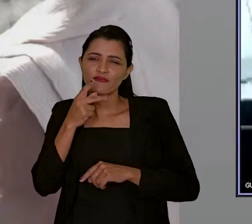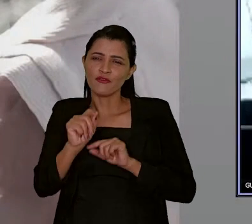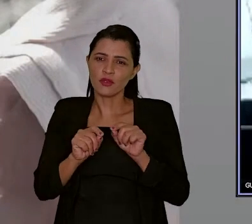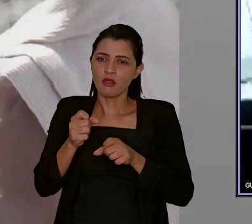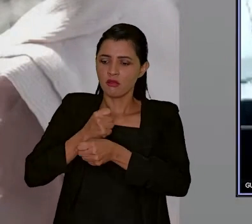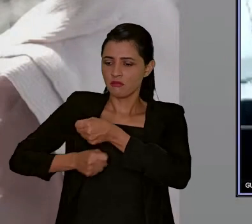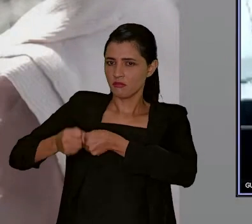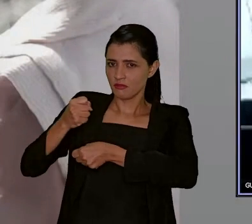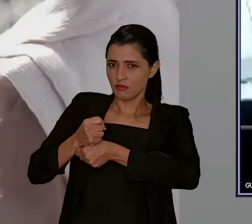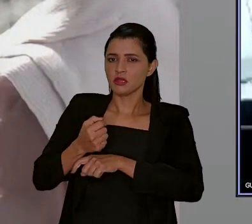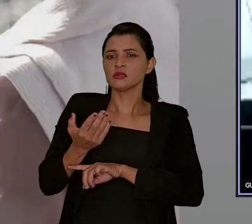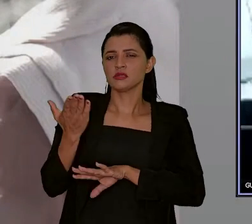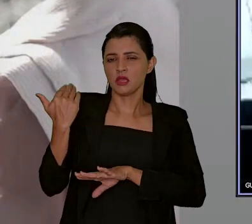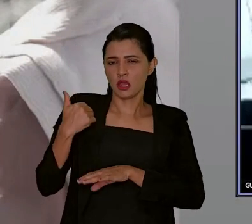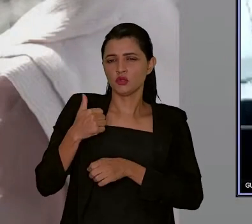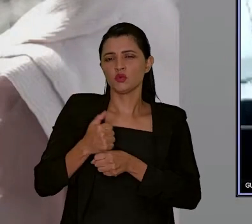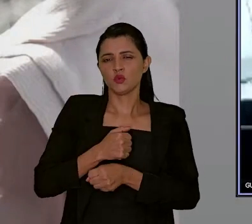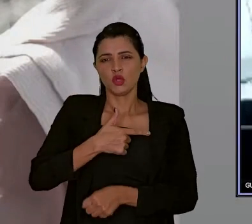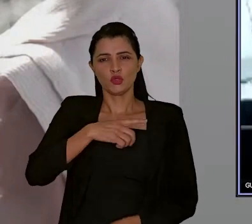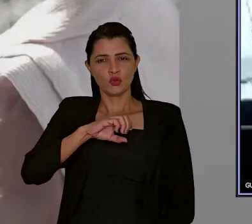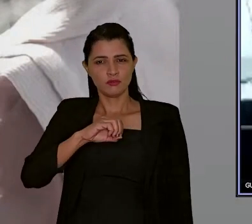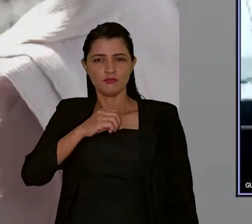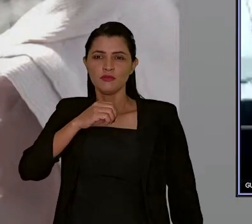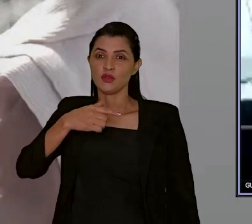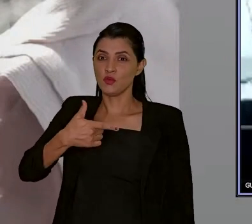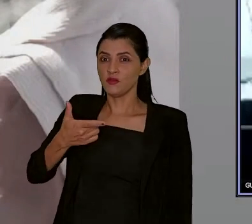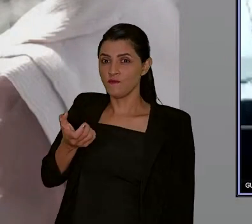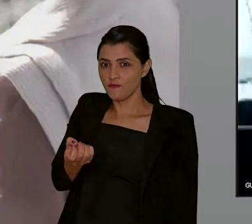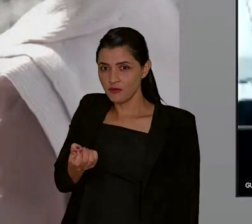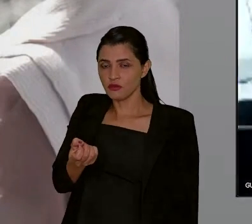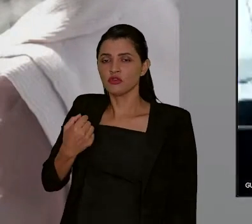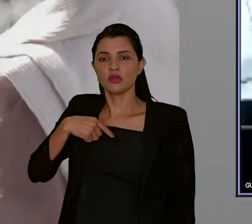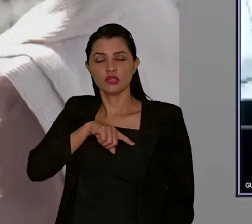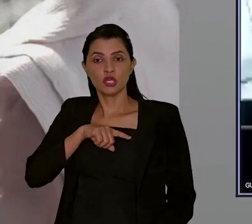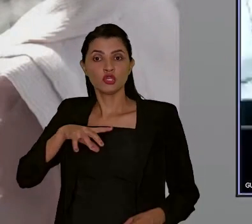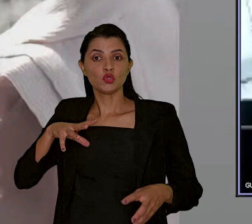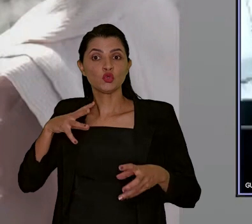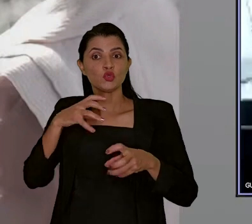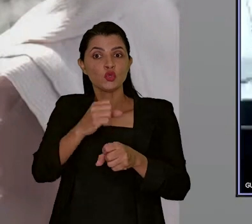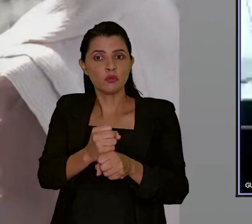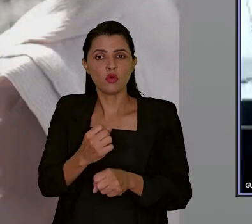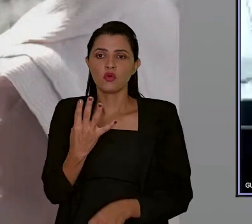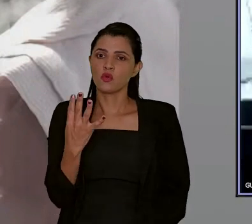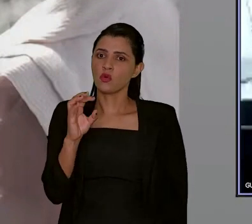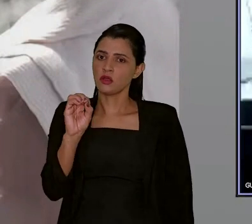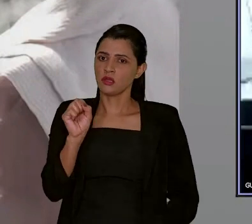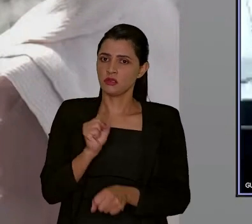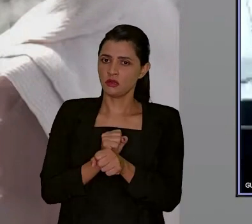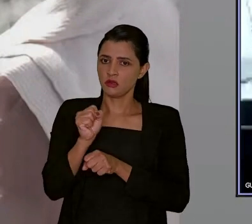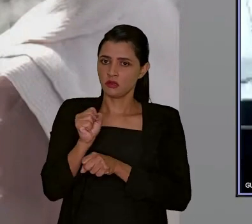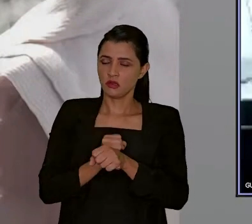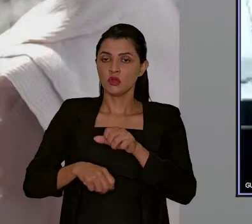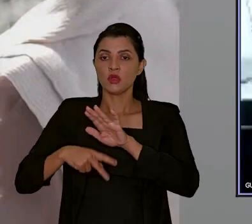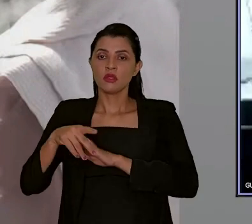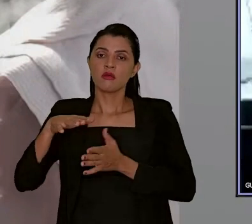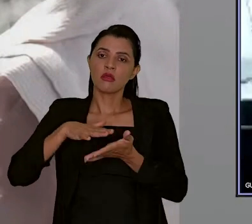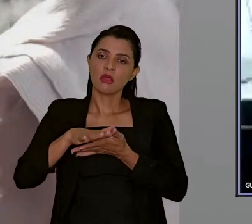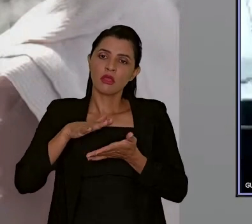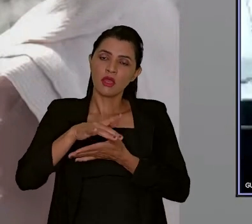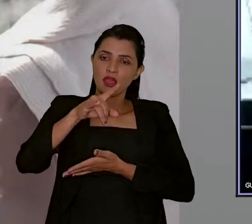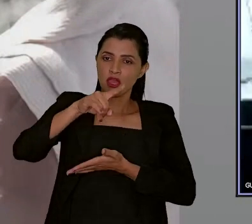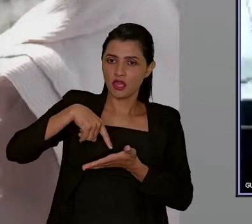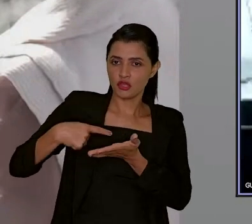em 2020, nós completamos 40 anos da edição da Convenção de